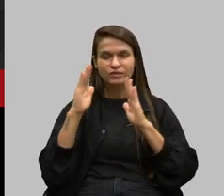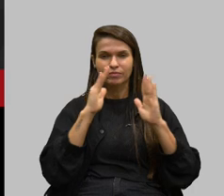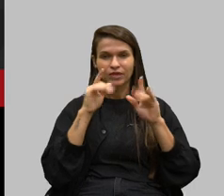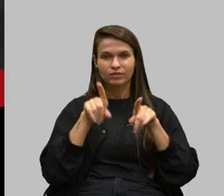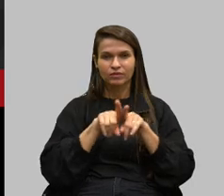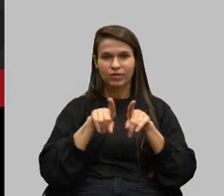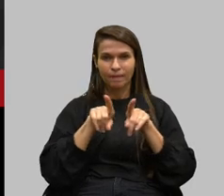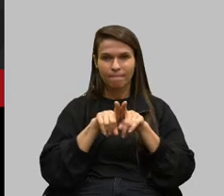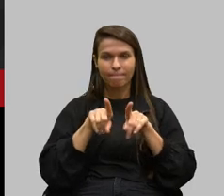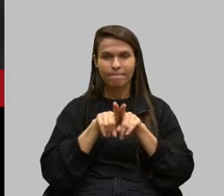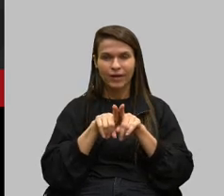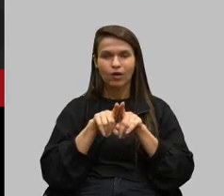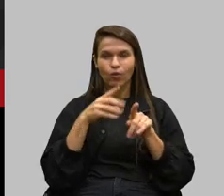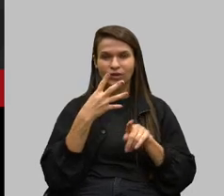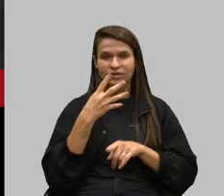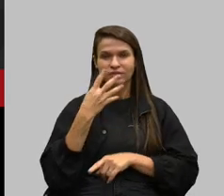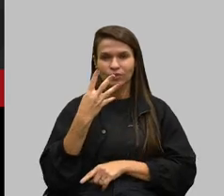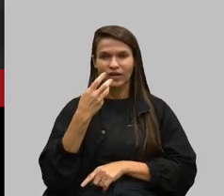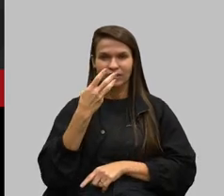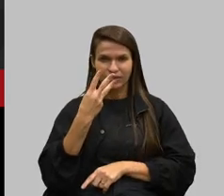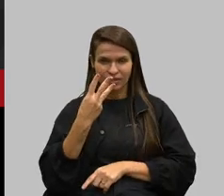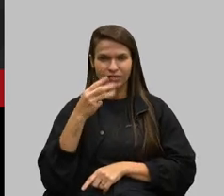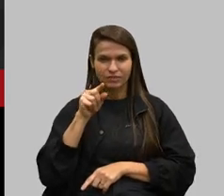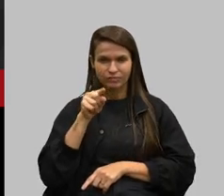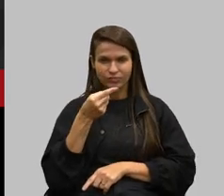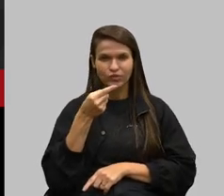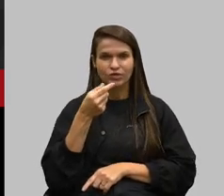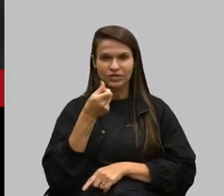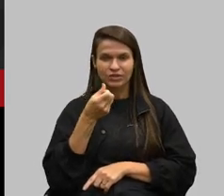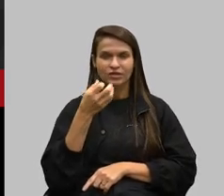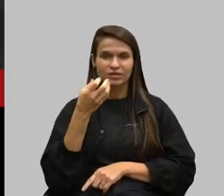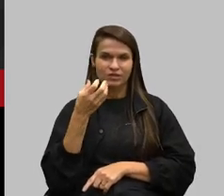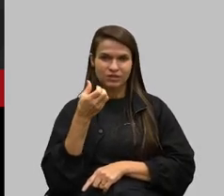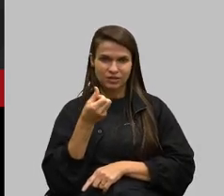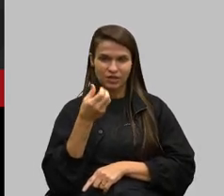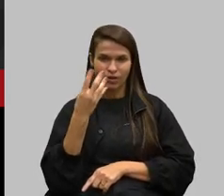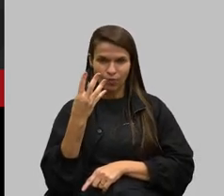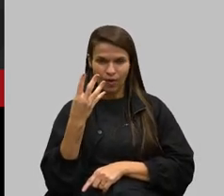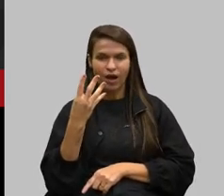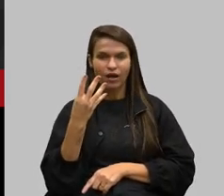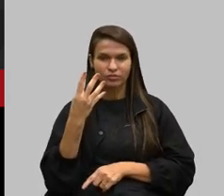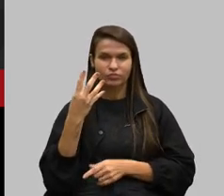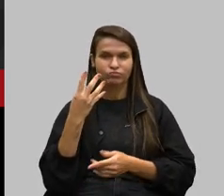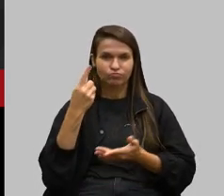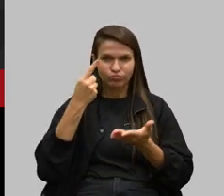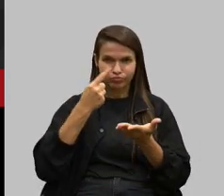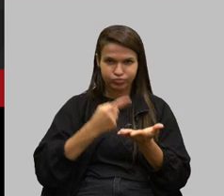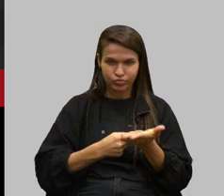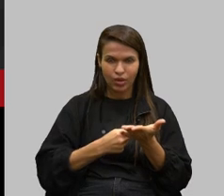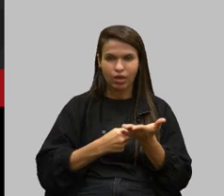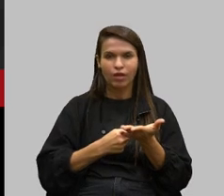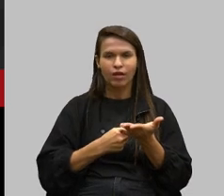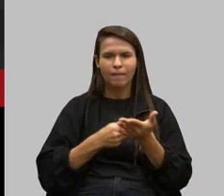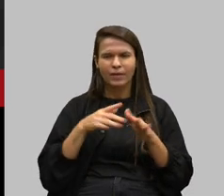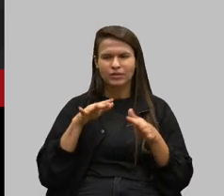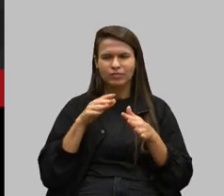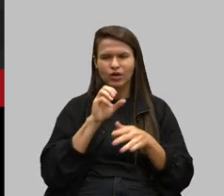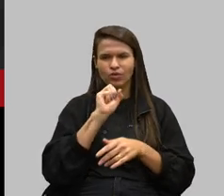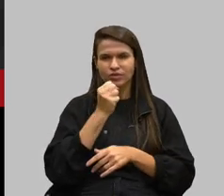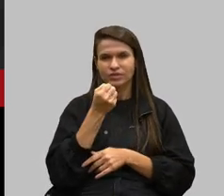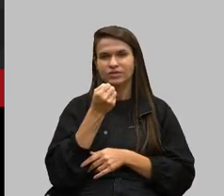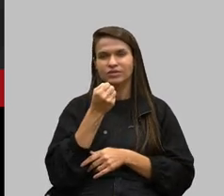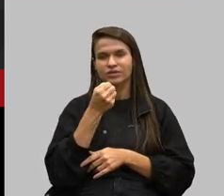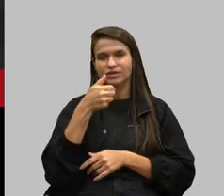também 4436 quatro chamadas isso isso dá aí uma média de 800